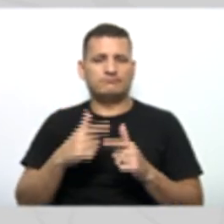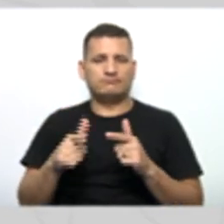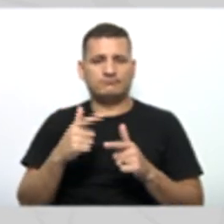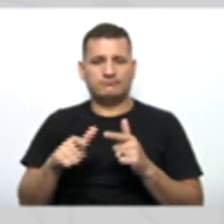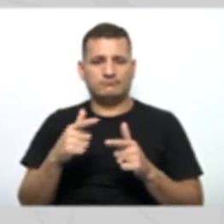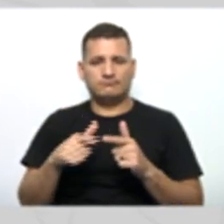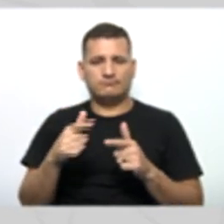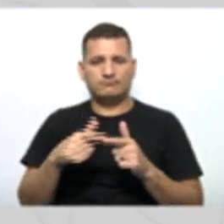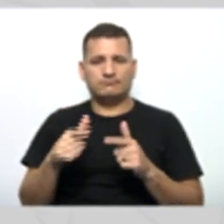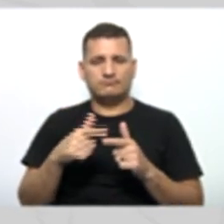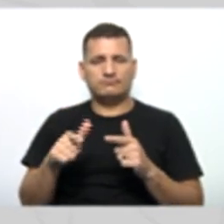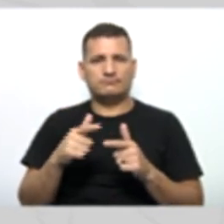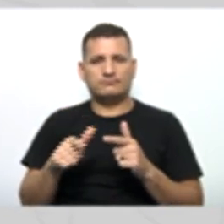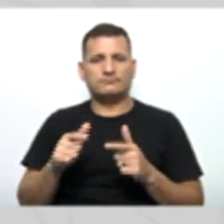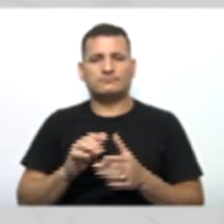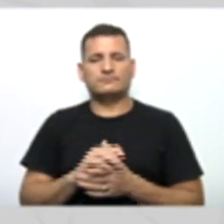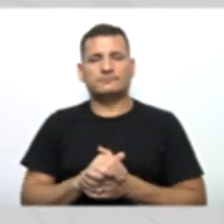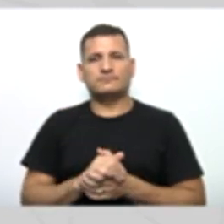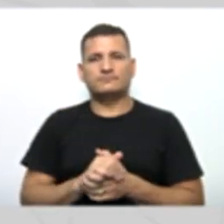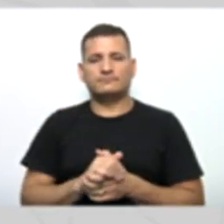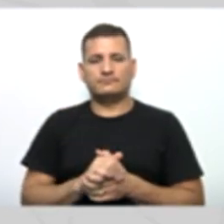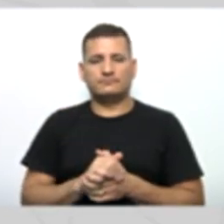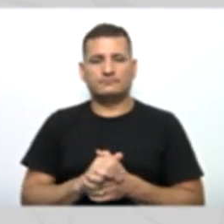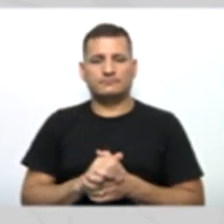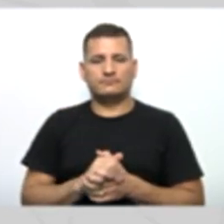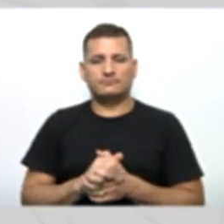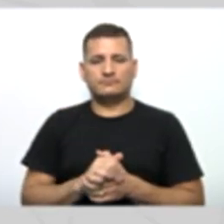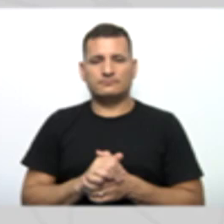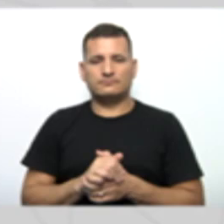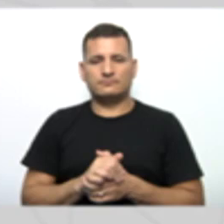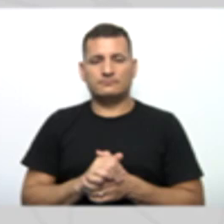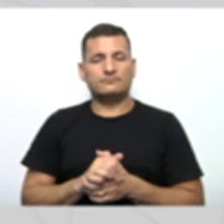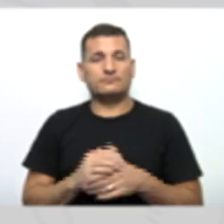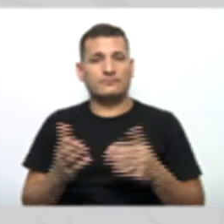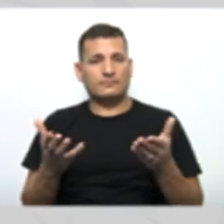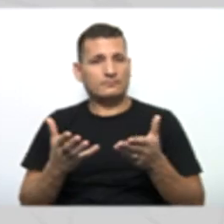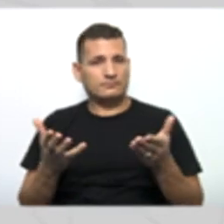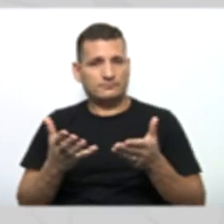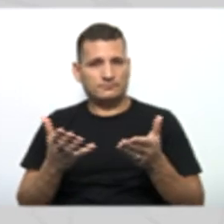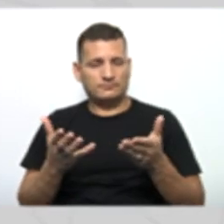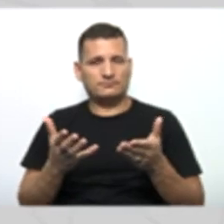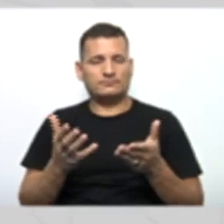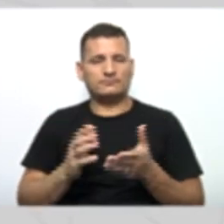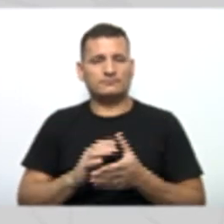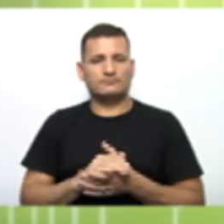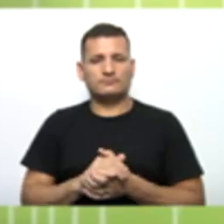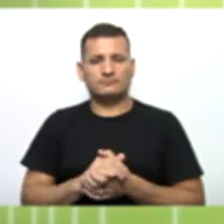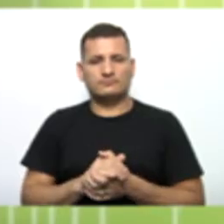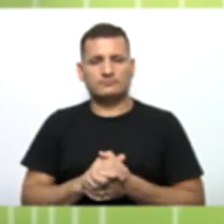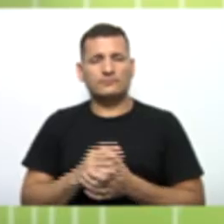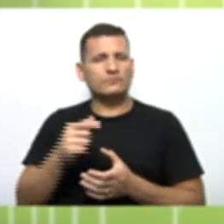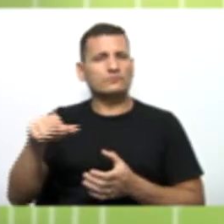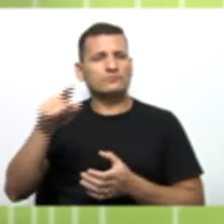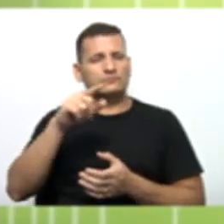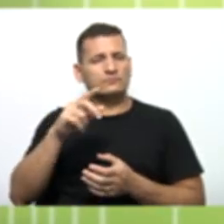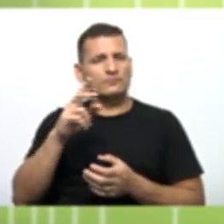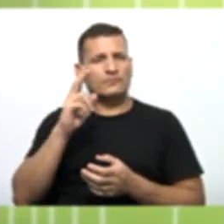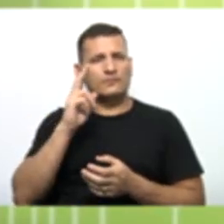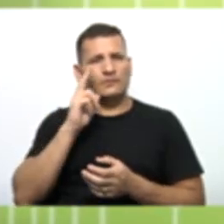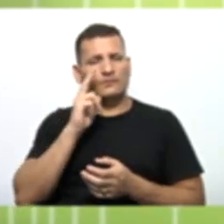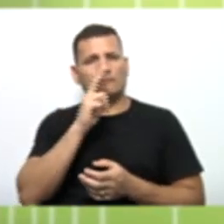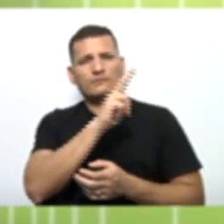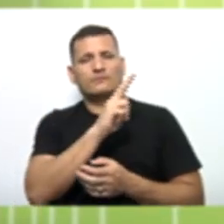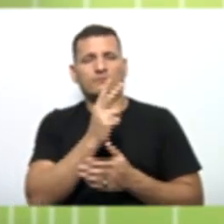esse diagrama. Agora sim, ó, vocês aí, ó, eu quero que vocês observam